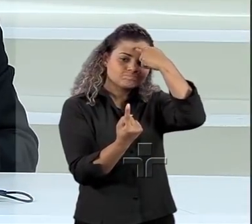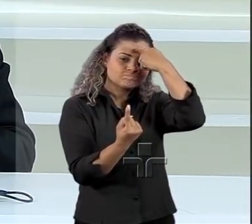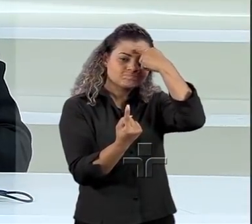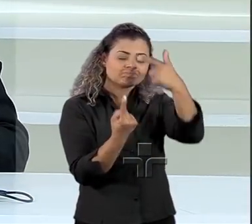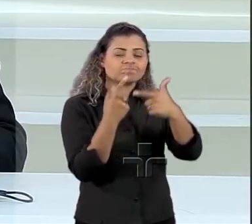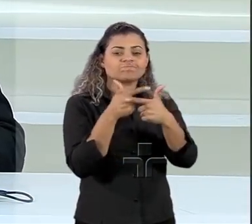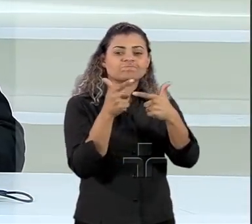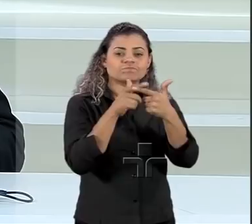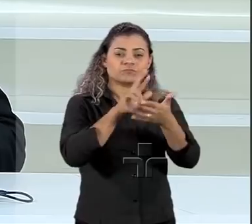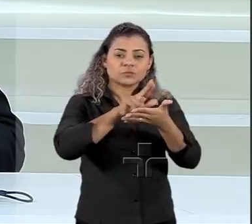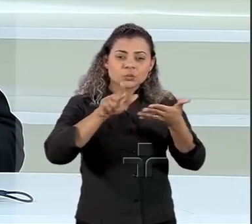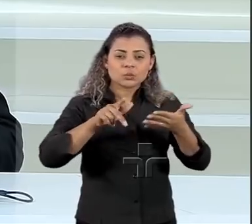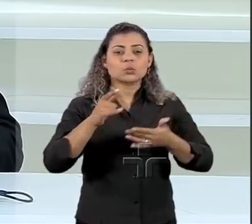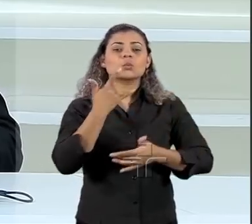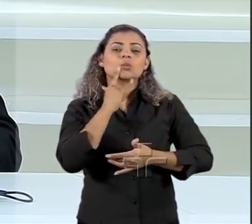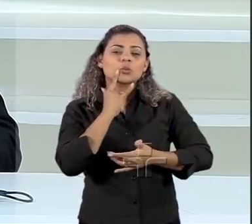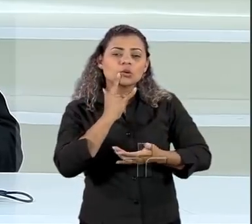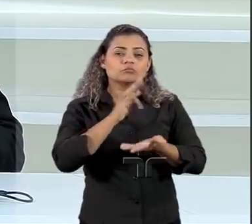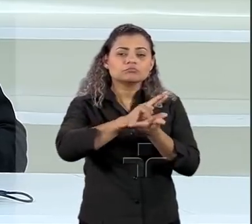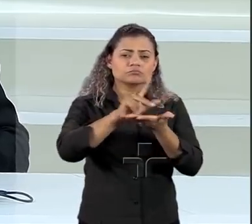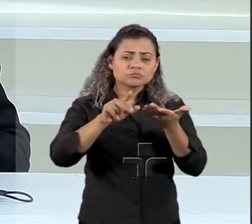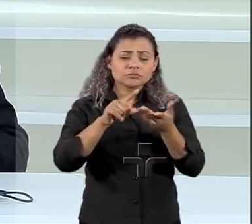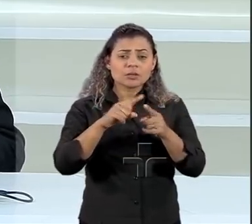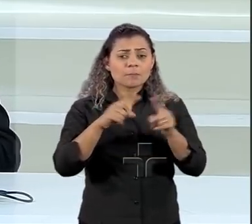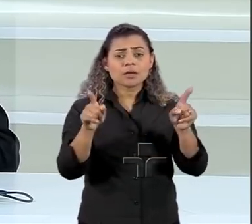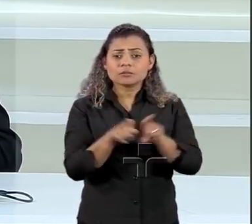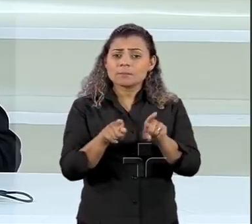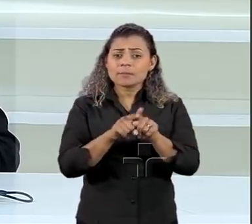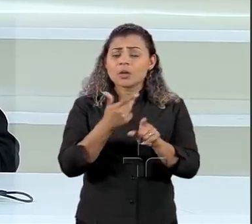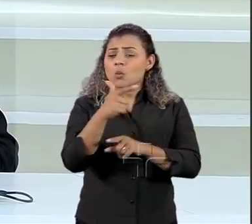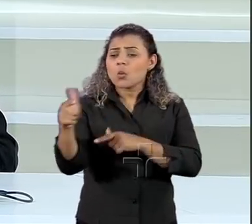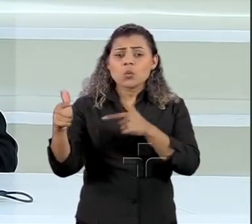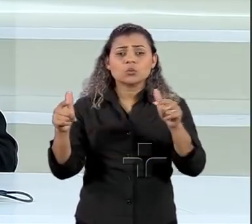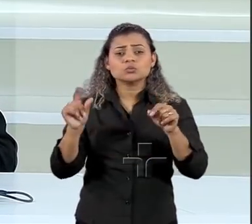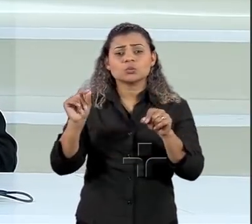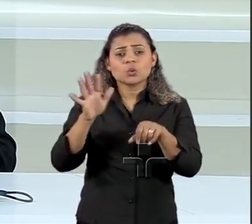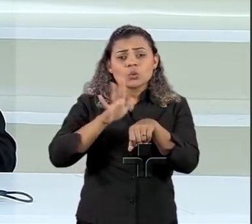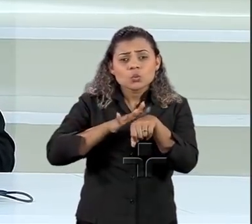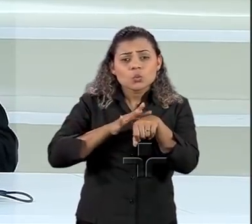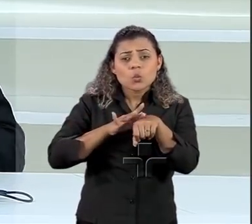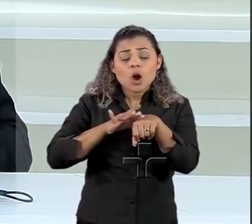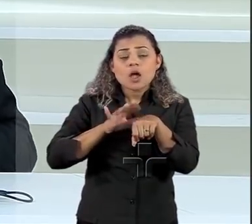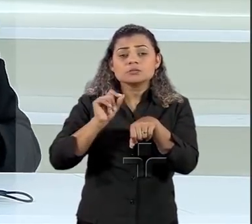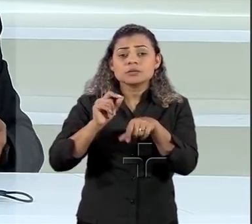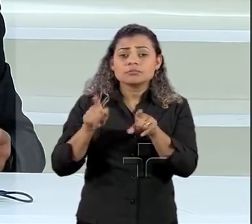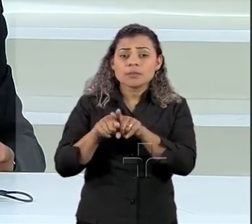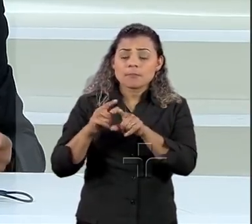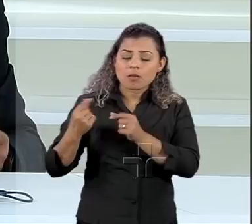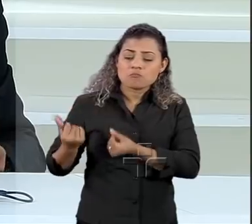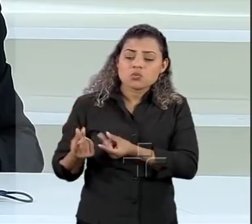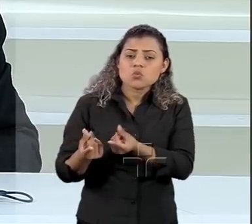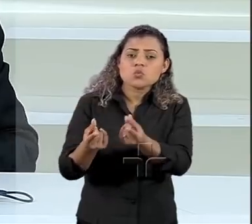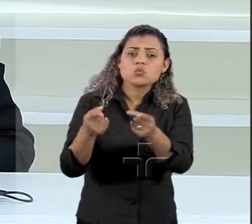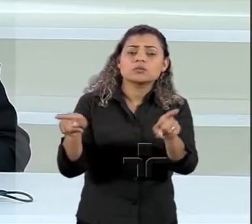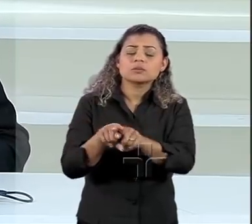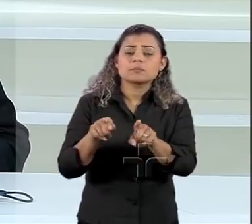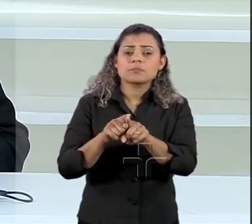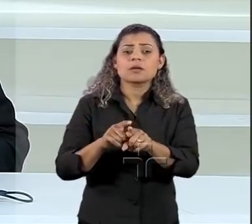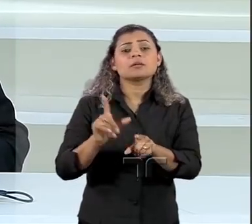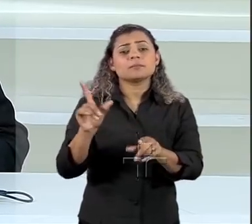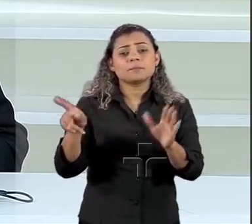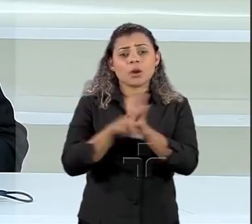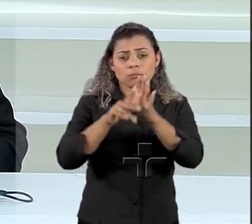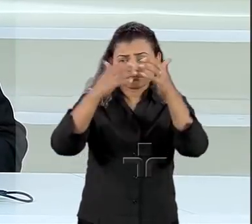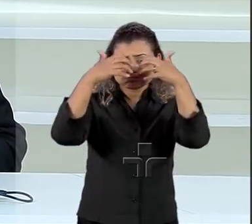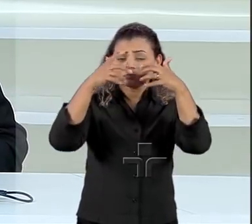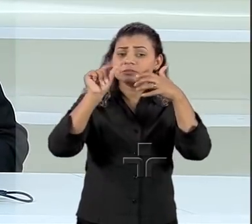a questão do alcoolismo ou então qualquer movimento dentro das doenças crônicas não transmissíveis que talvez seja um grande problema para o século XXI